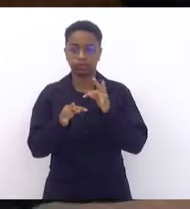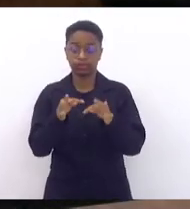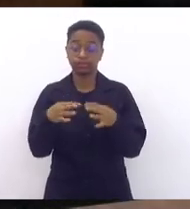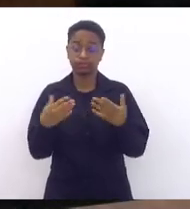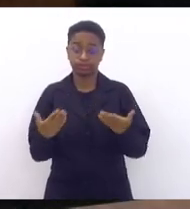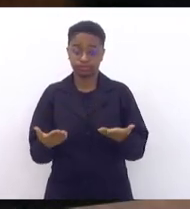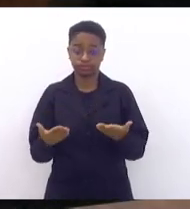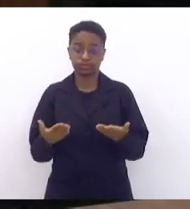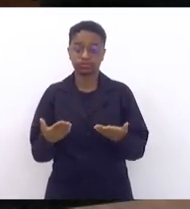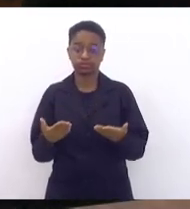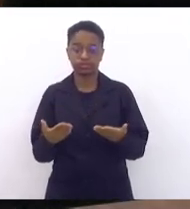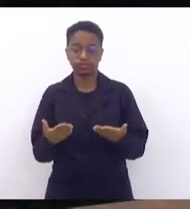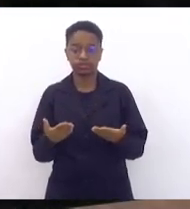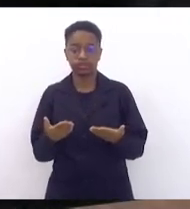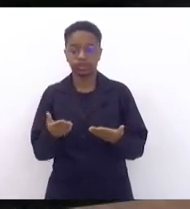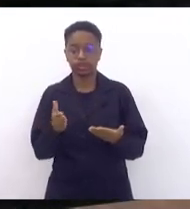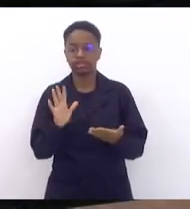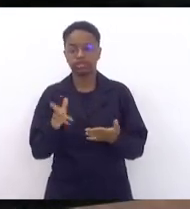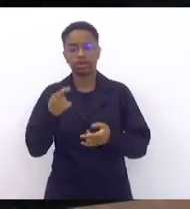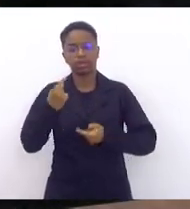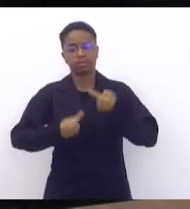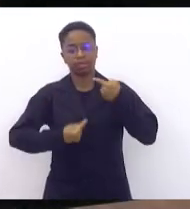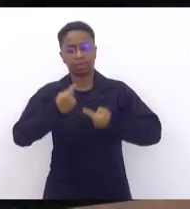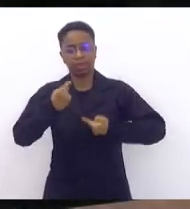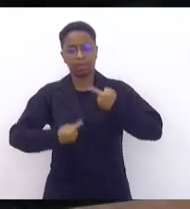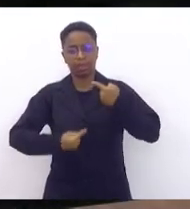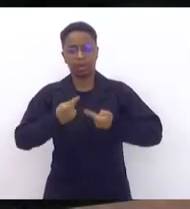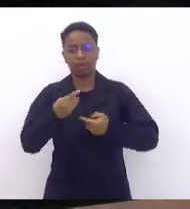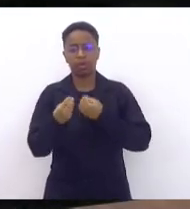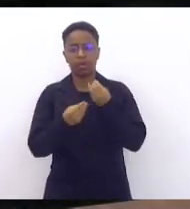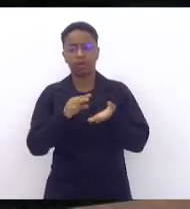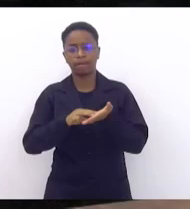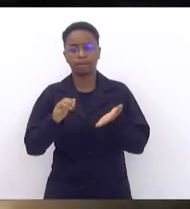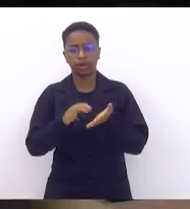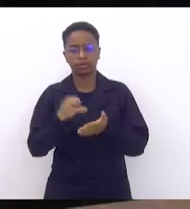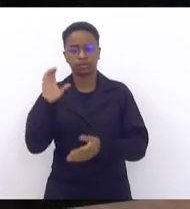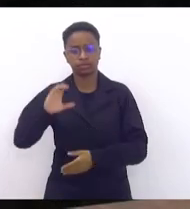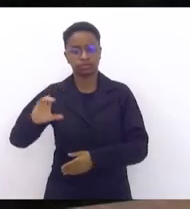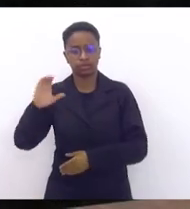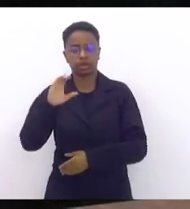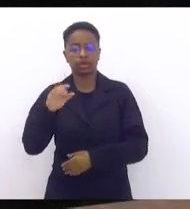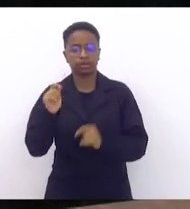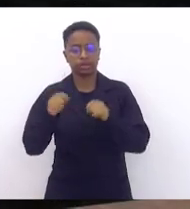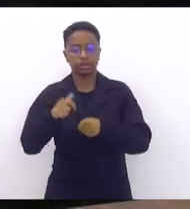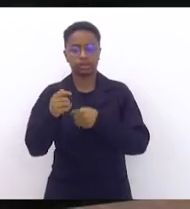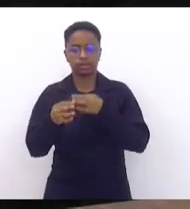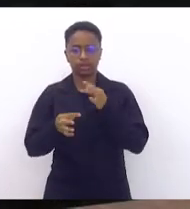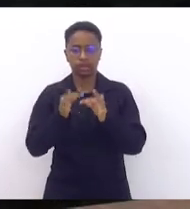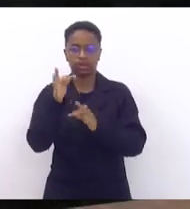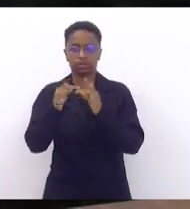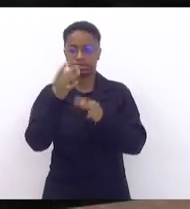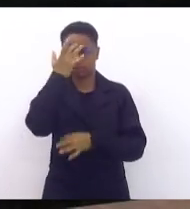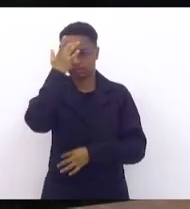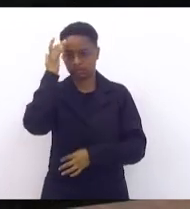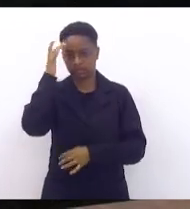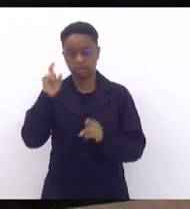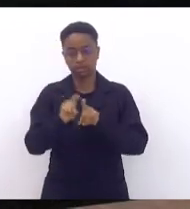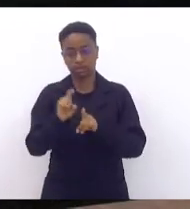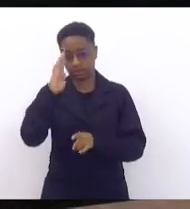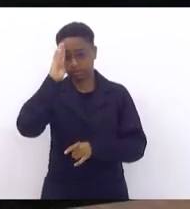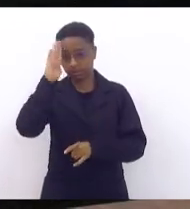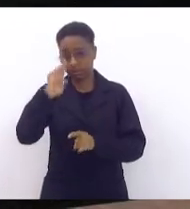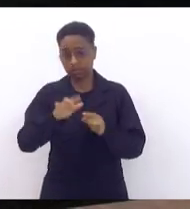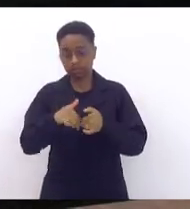já foi mais do que discutido enquanto método científico de tratamento da saúde mental, especialmente a partir da